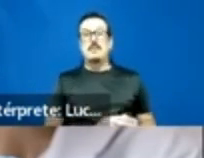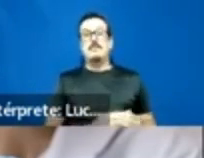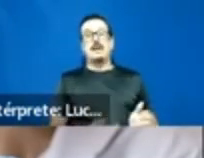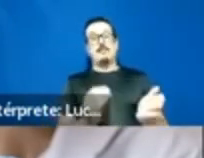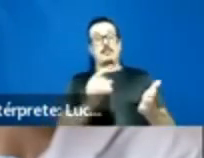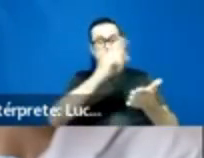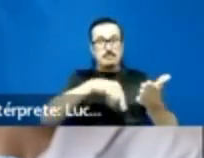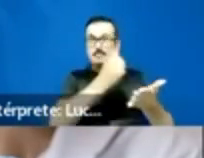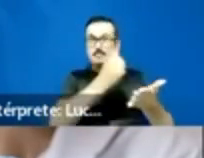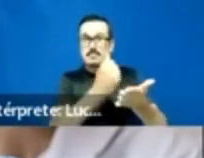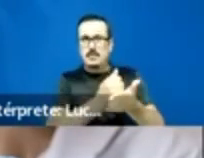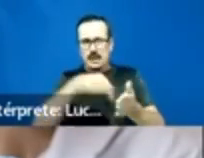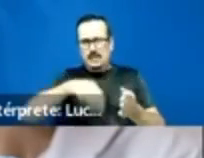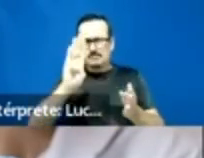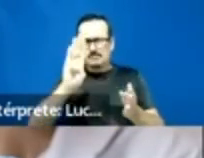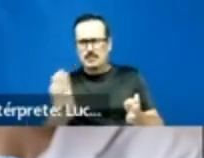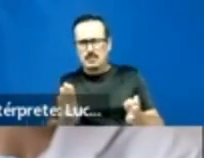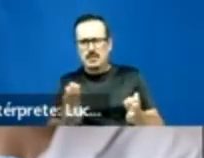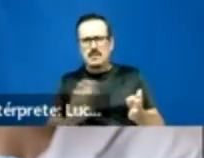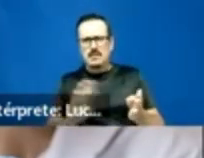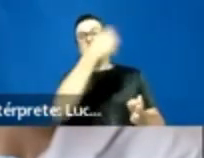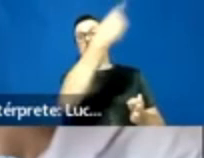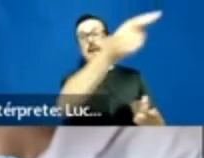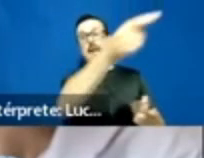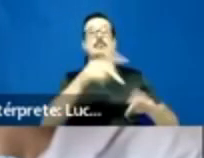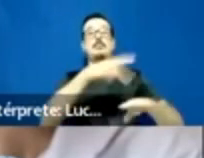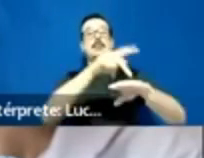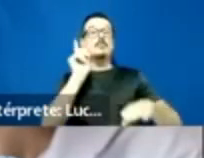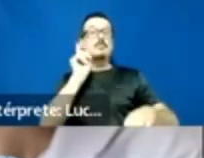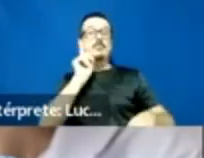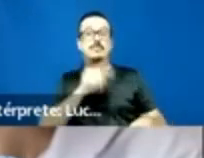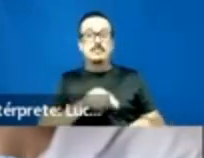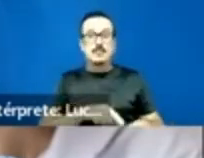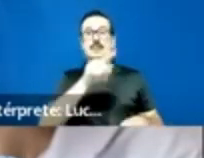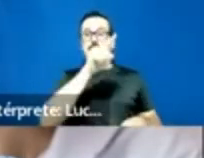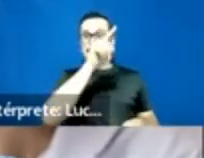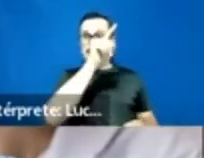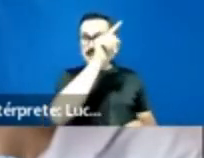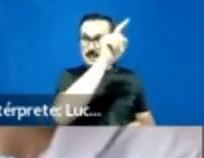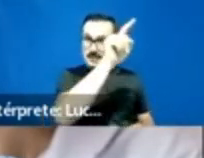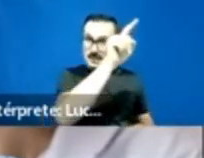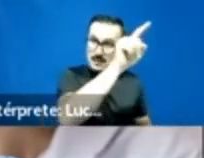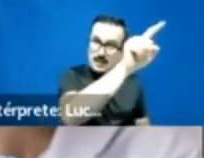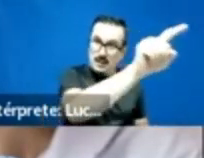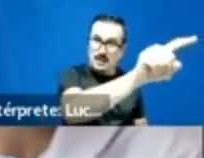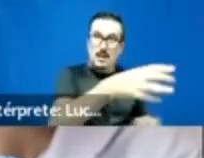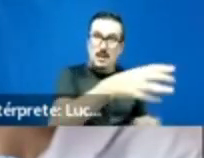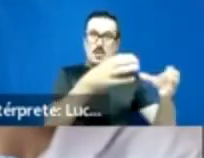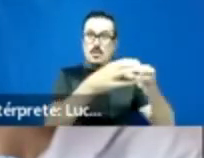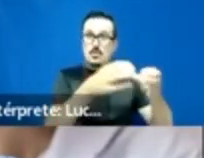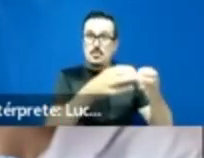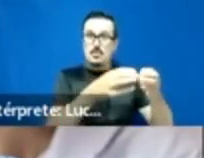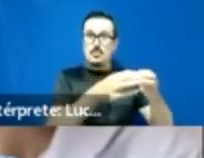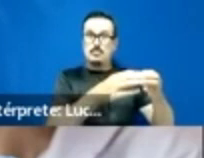apresentado no Brasil, mas também nos Estados Unidos. E ele foi submetido a um comitê internacional de